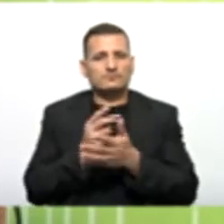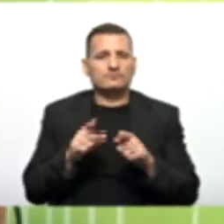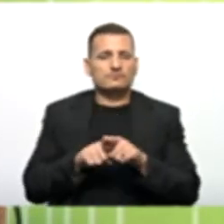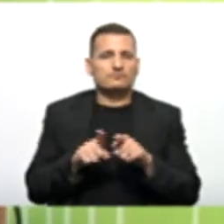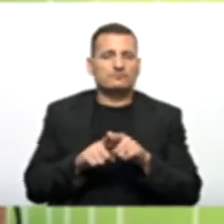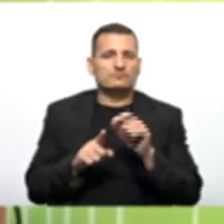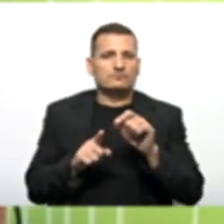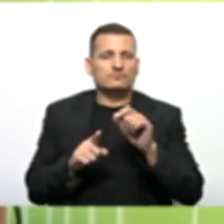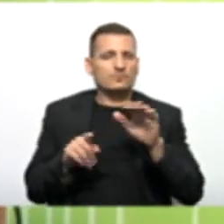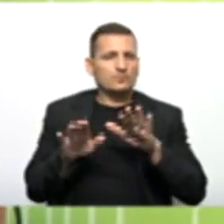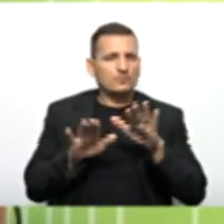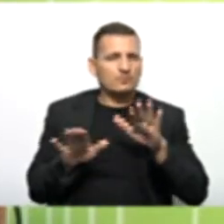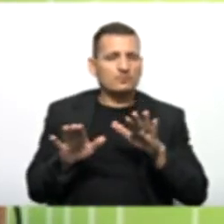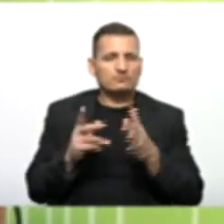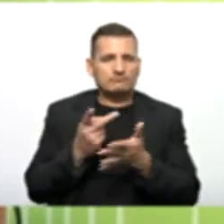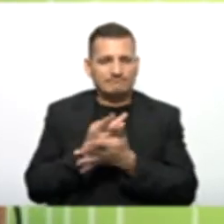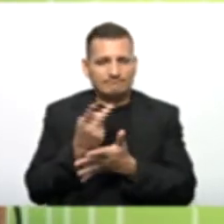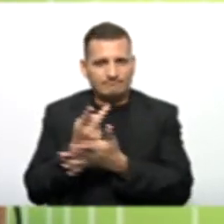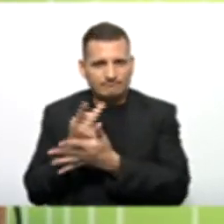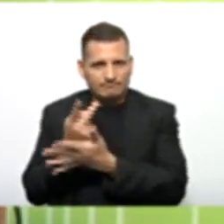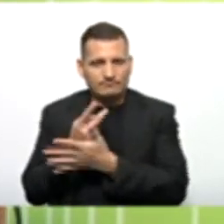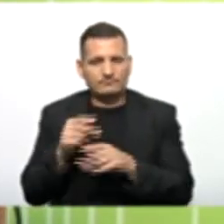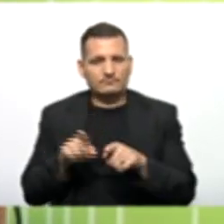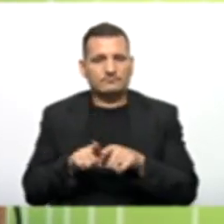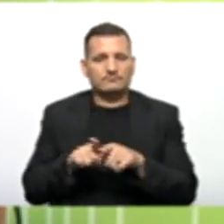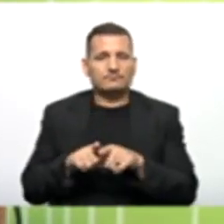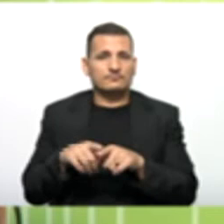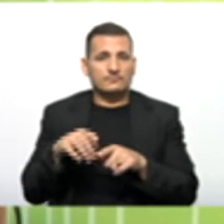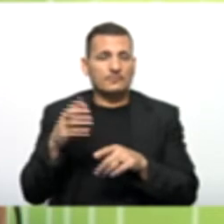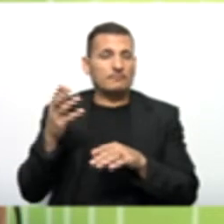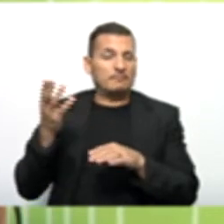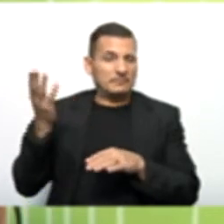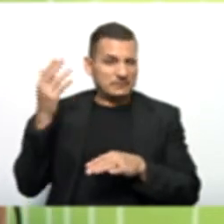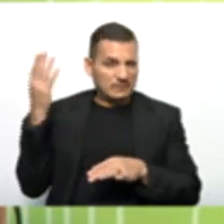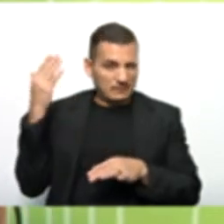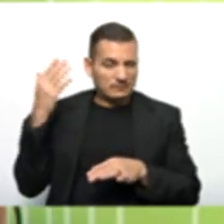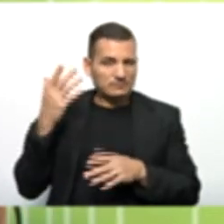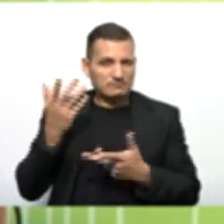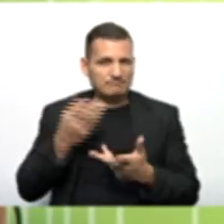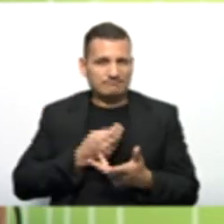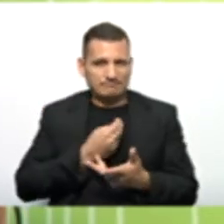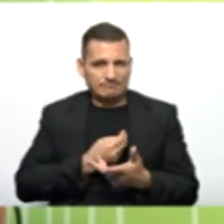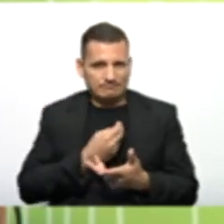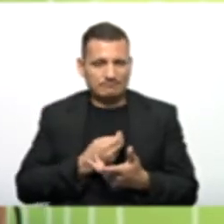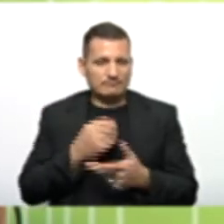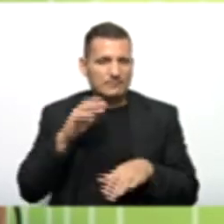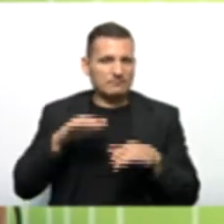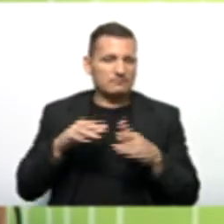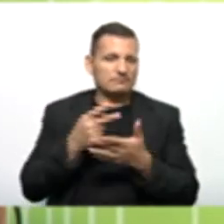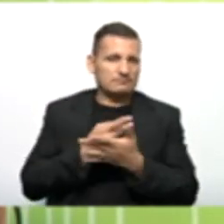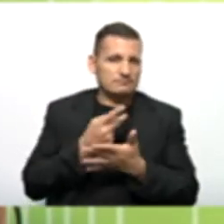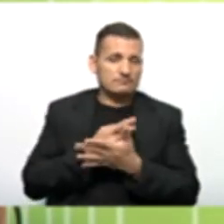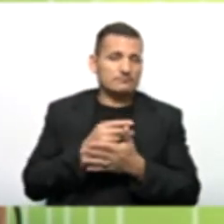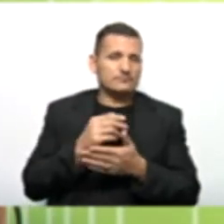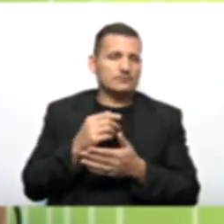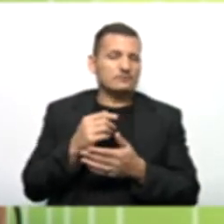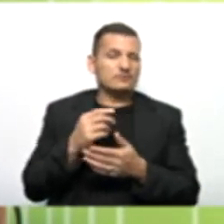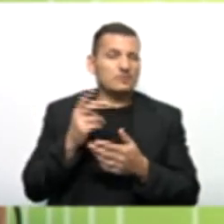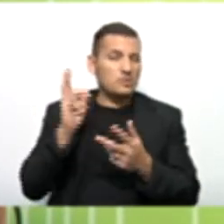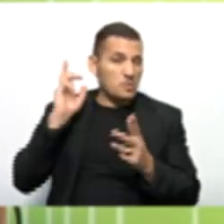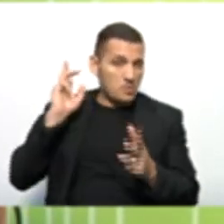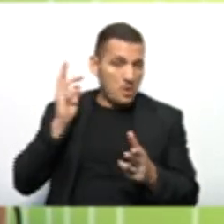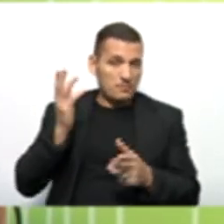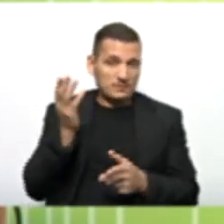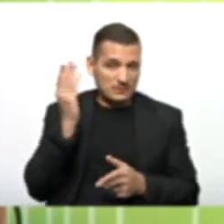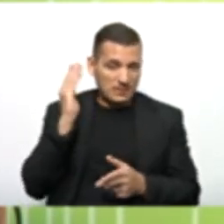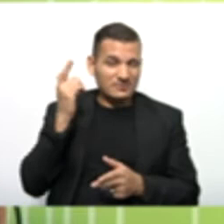em relação aos erros que a gente pode cometer. Viver do passado é um erro, tá? Então, você não pode cometer esses erros, porque a chance